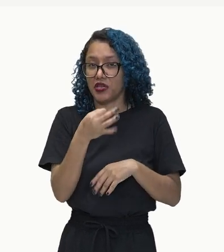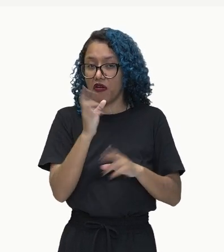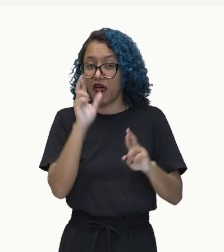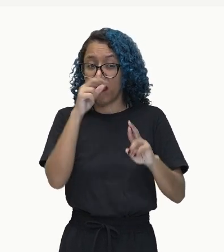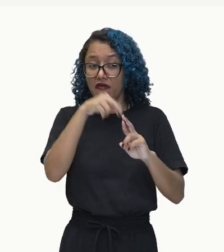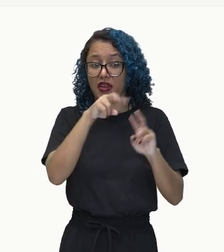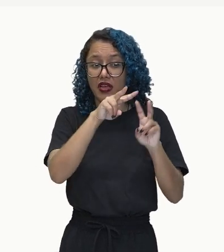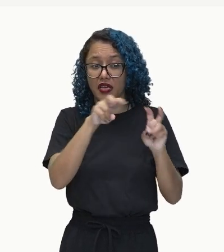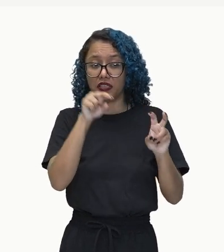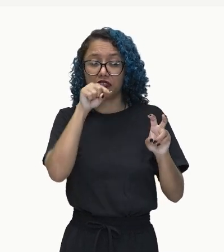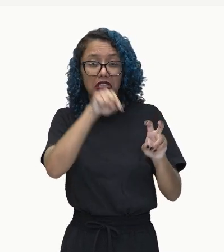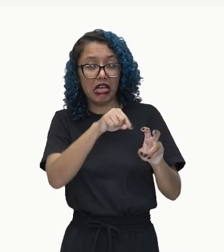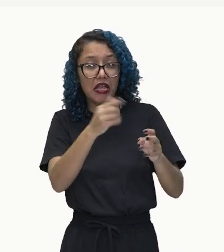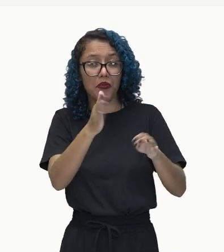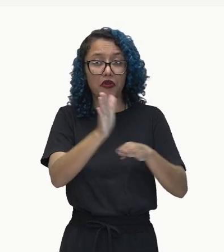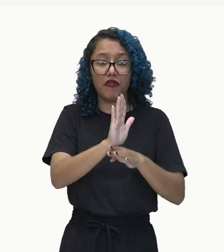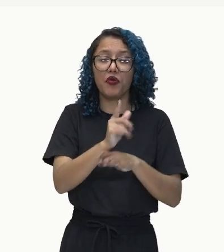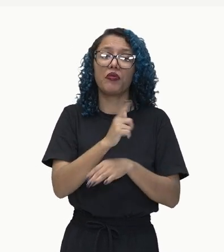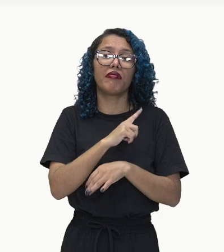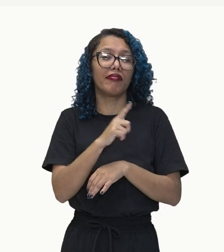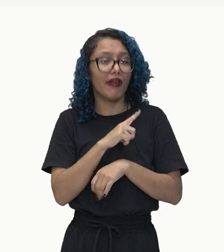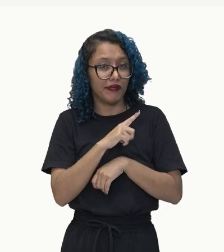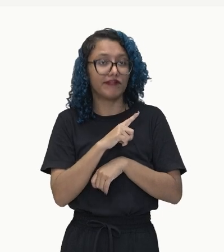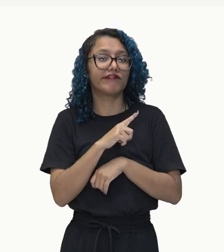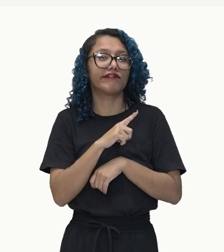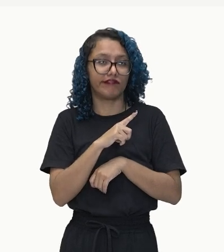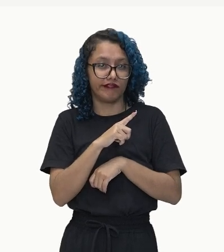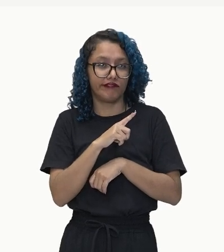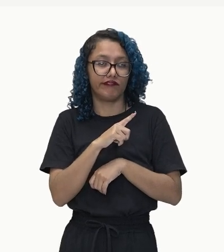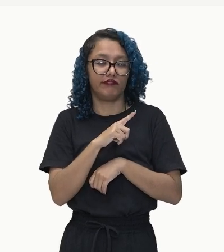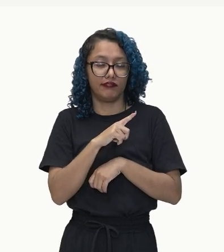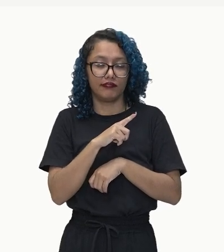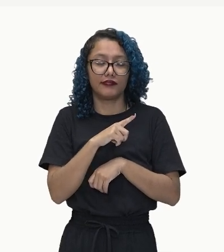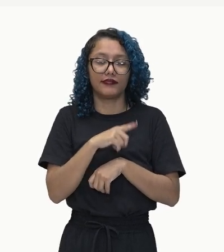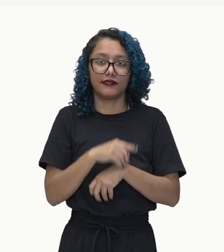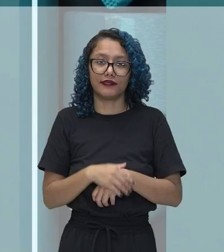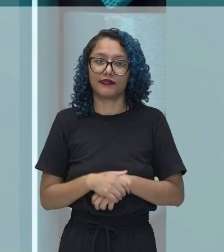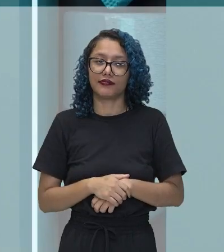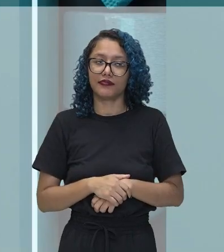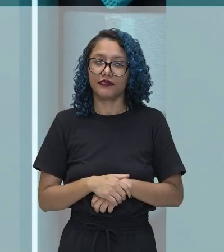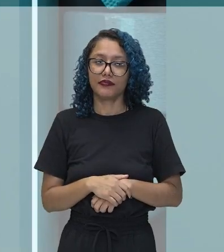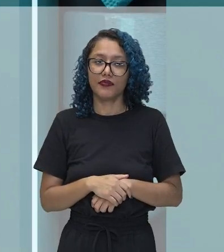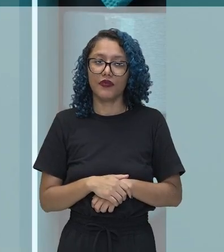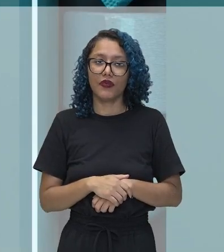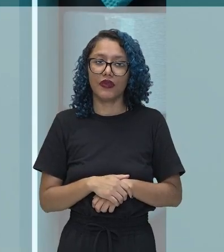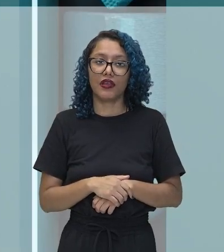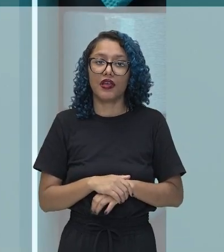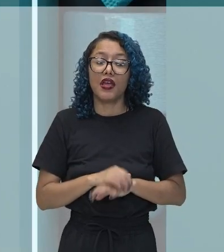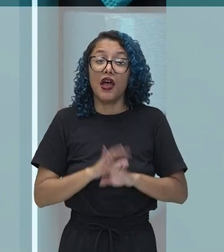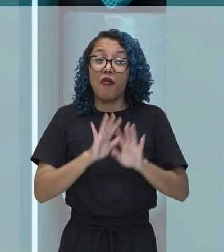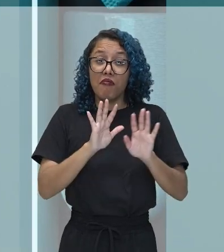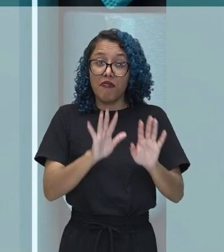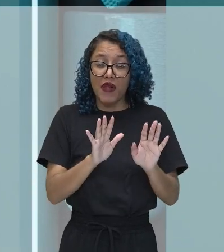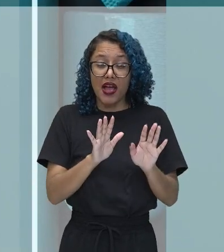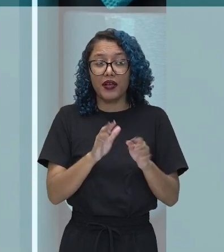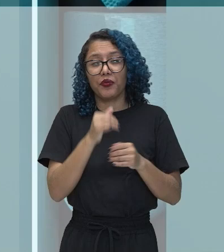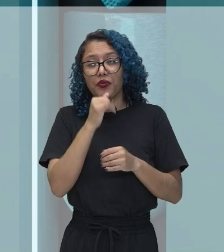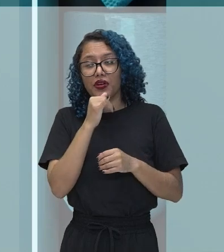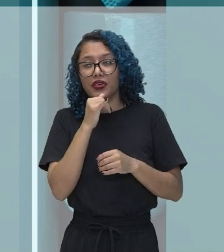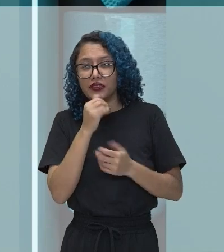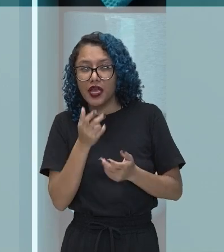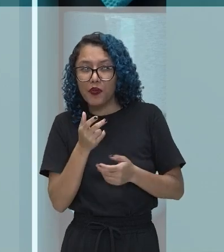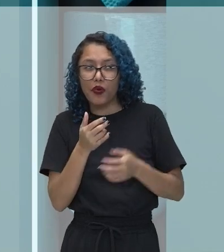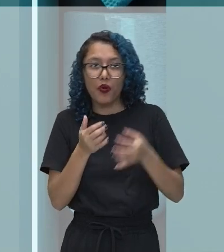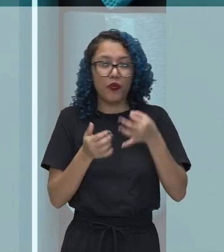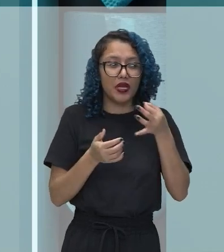ele tem uma opinião a respeito de um produto cultural. Não quer dizer que seja a mesma opinião sua, né?